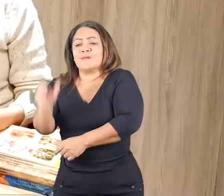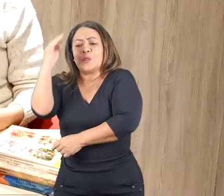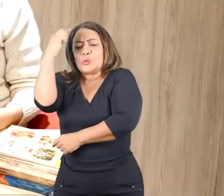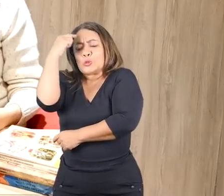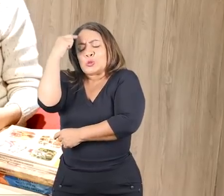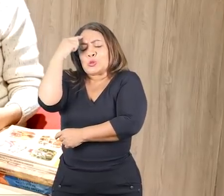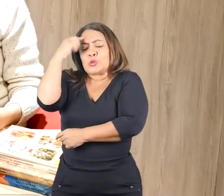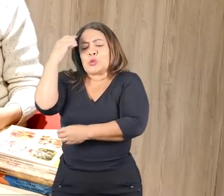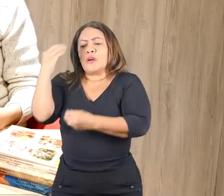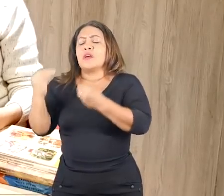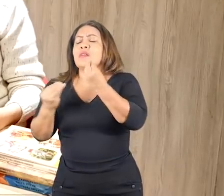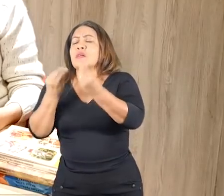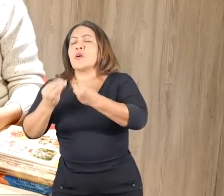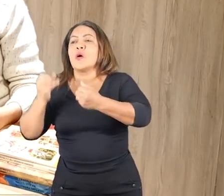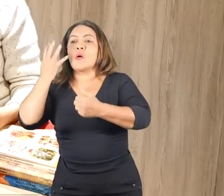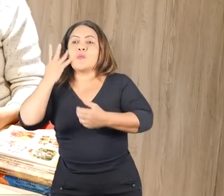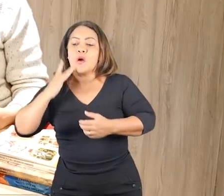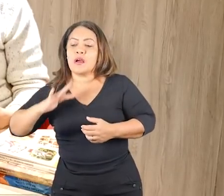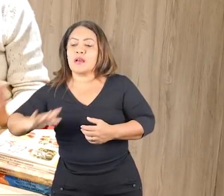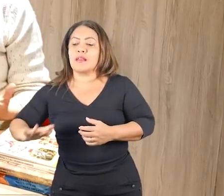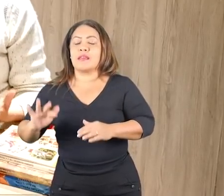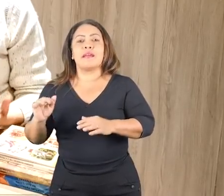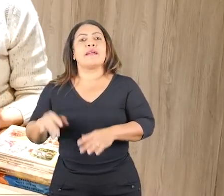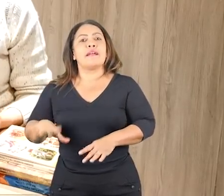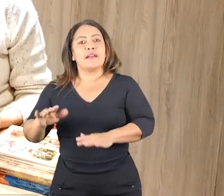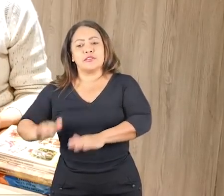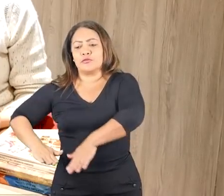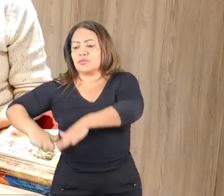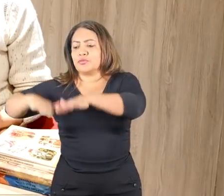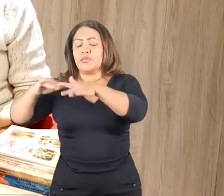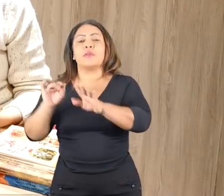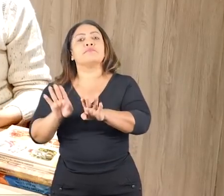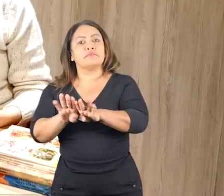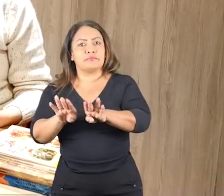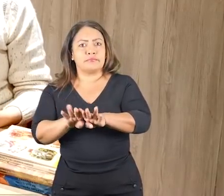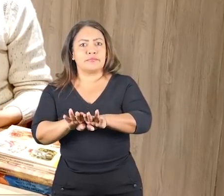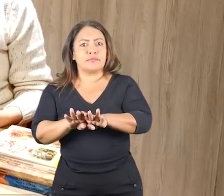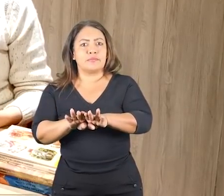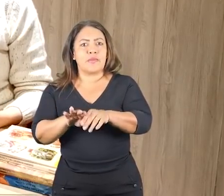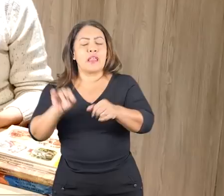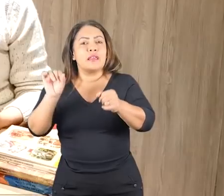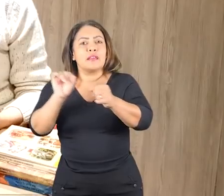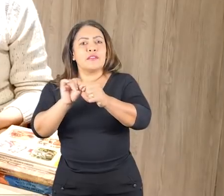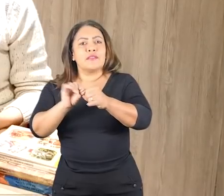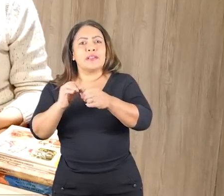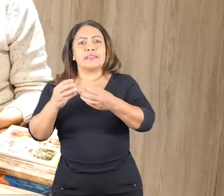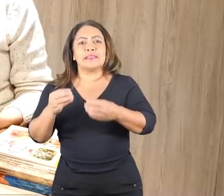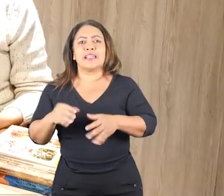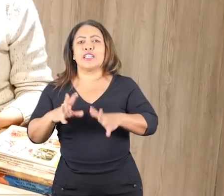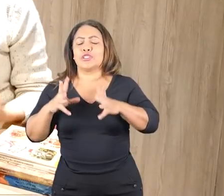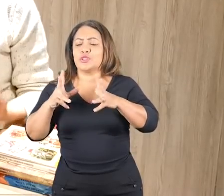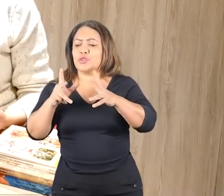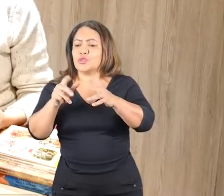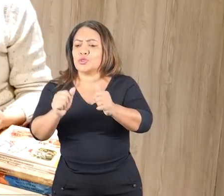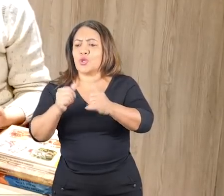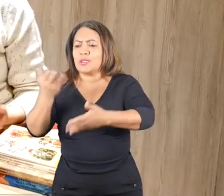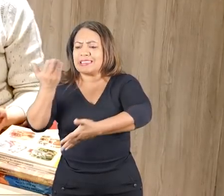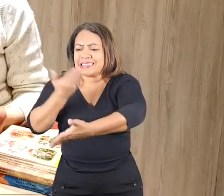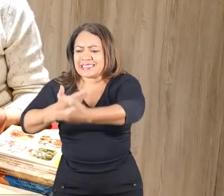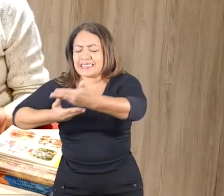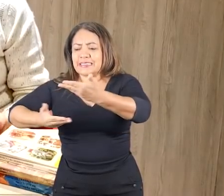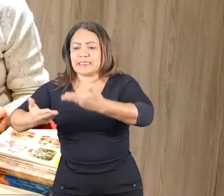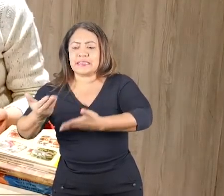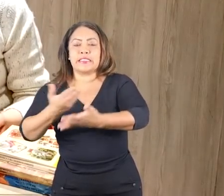infância, principalmente nas interações que promovam aprendizagens, né, durante